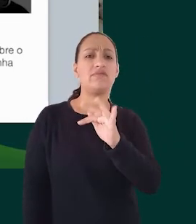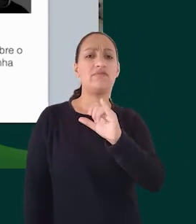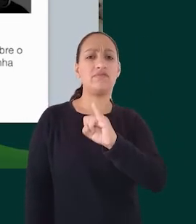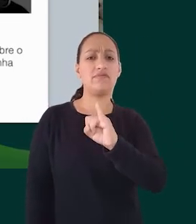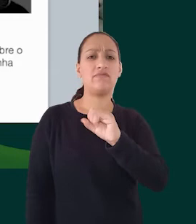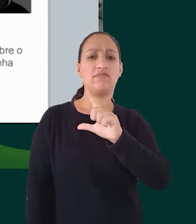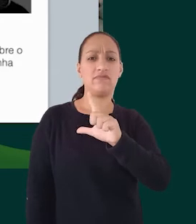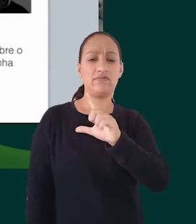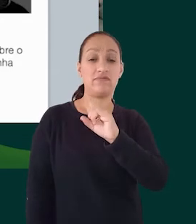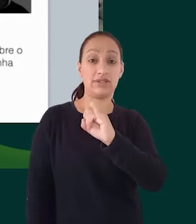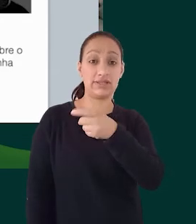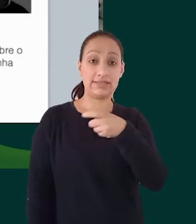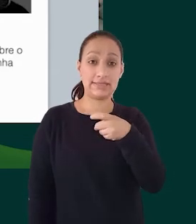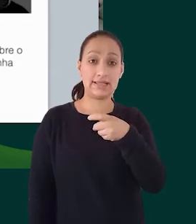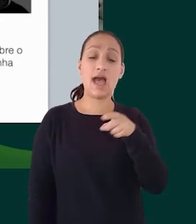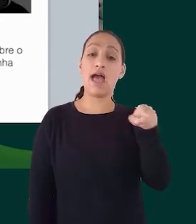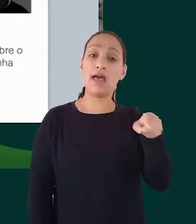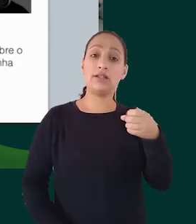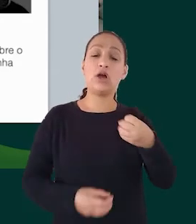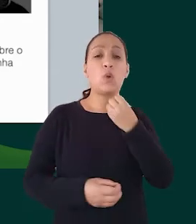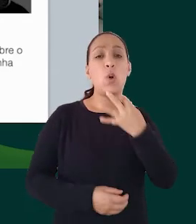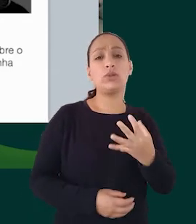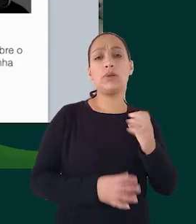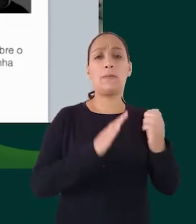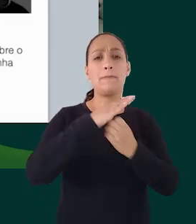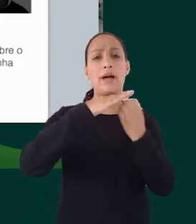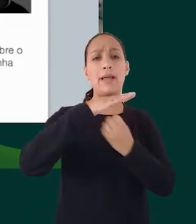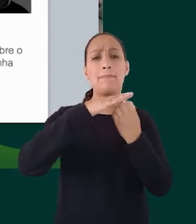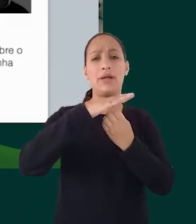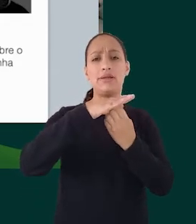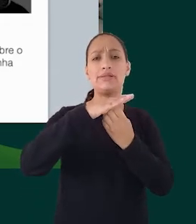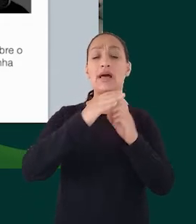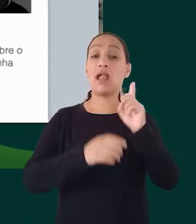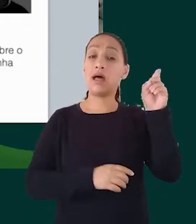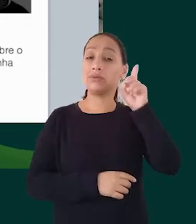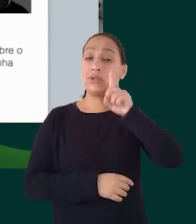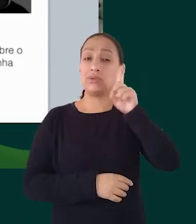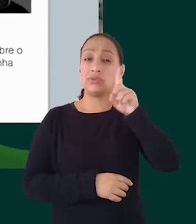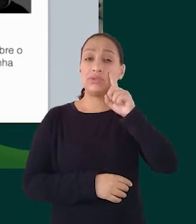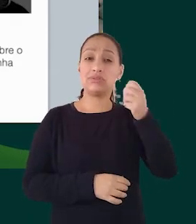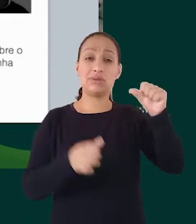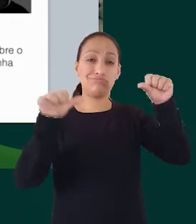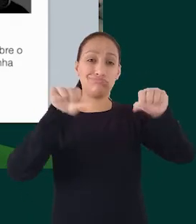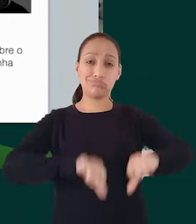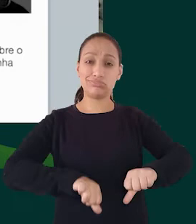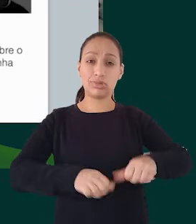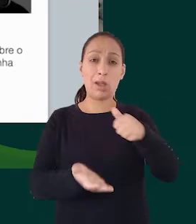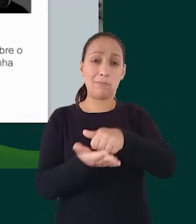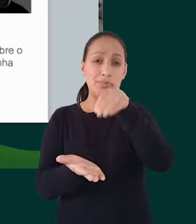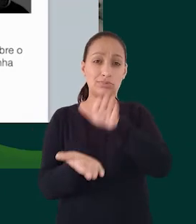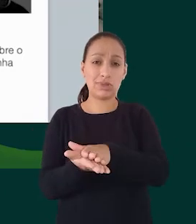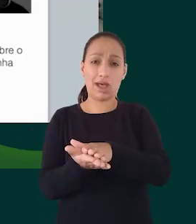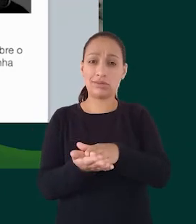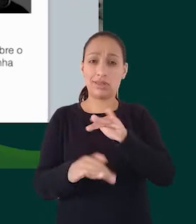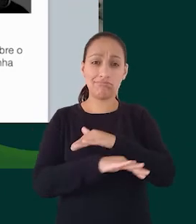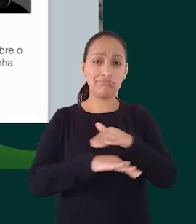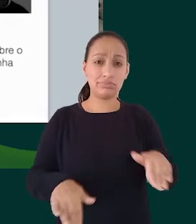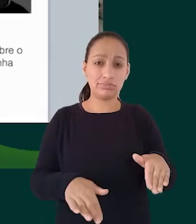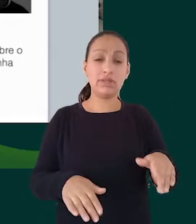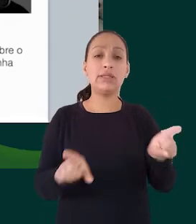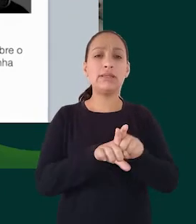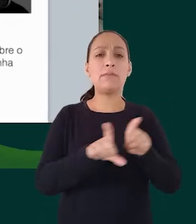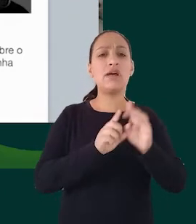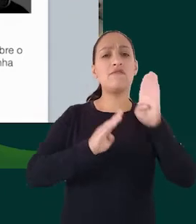relação entre a Cambridge Analytica, que era uma empresa que faliu e que foi multada, e o